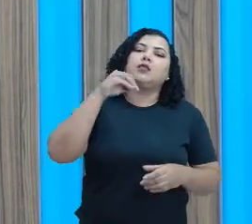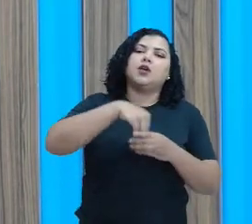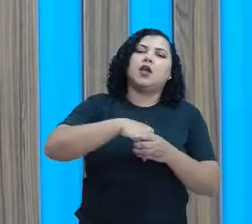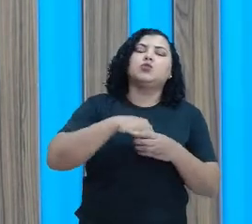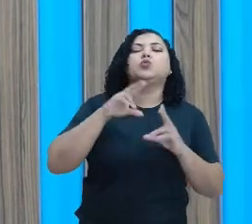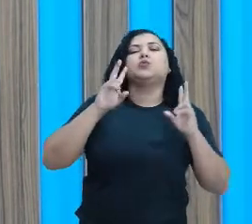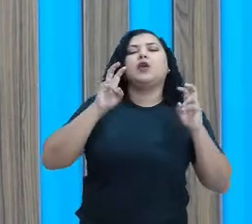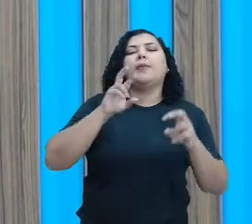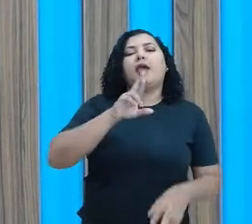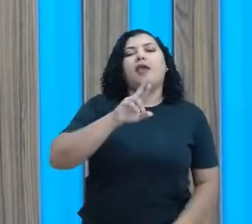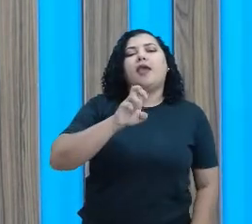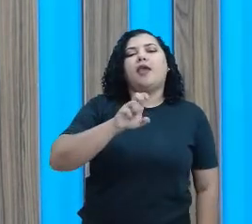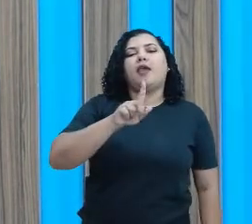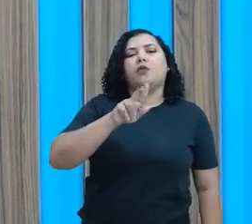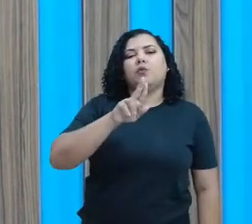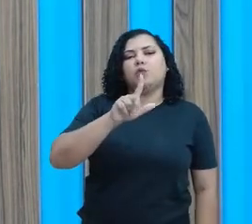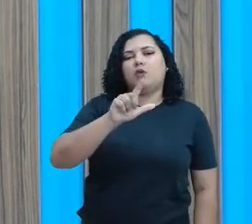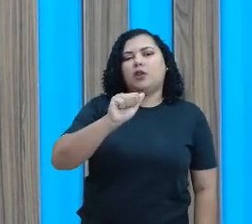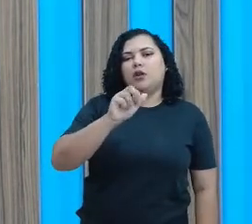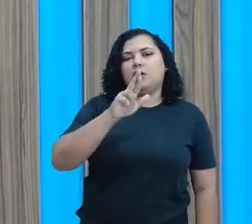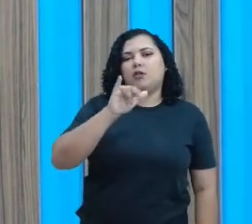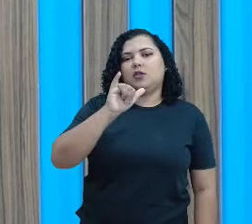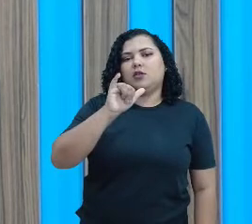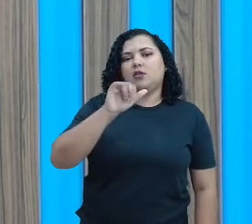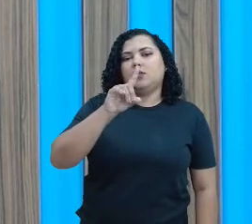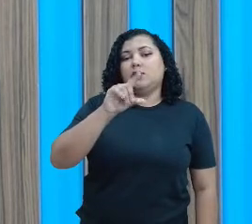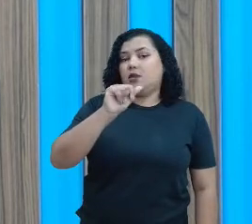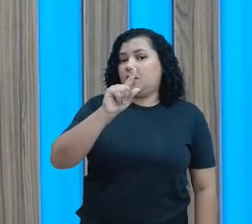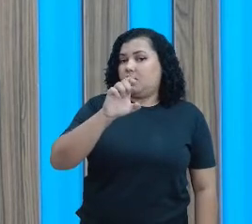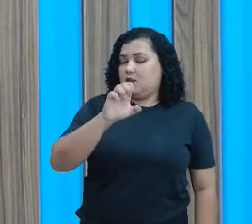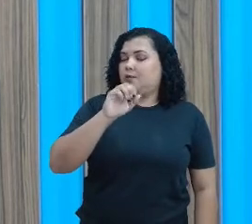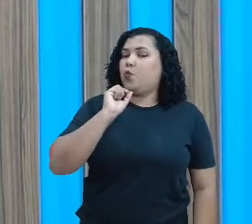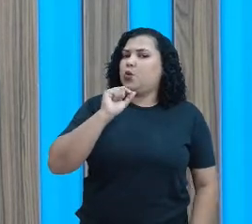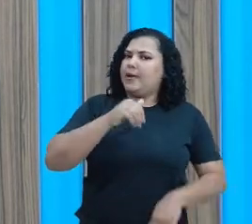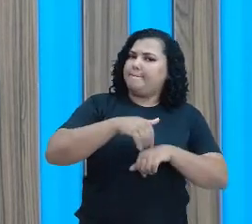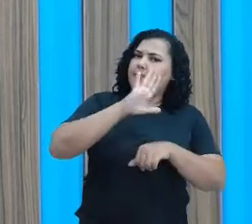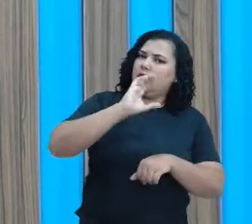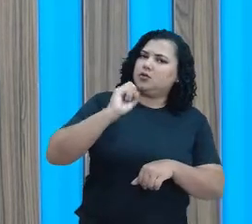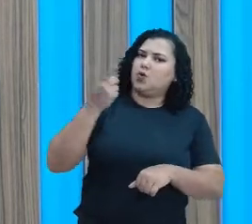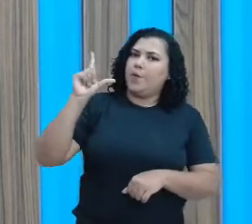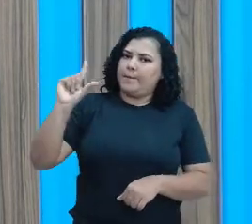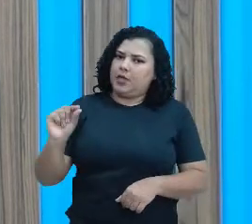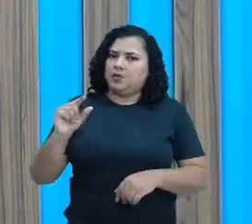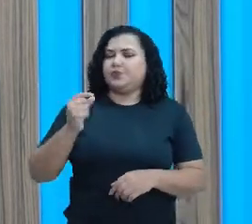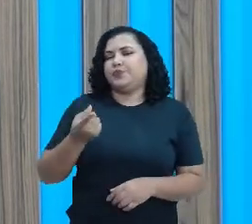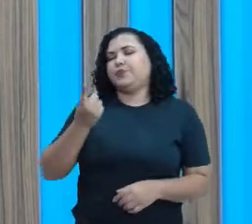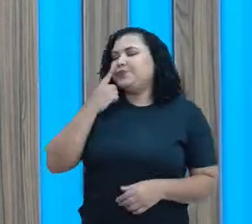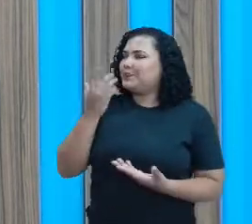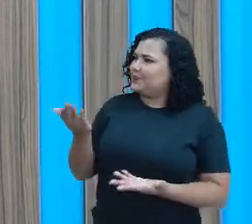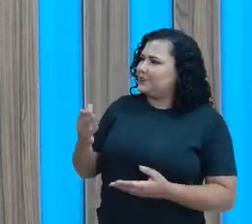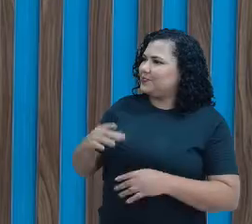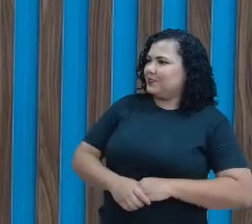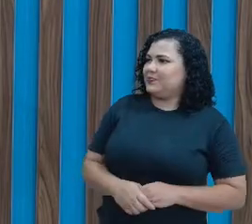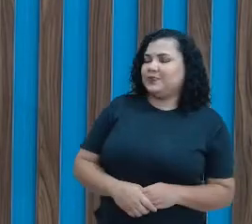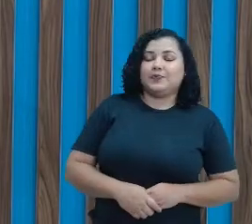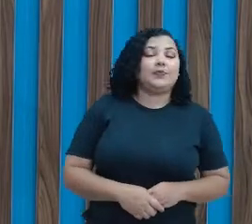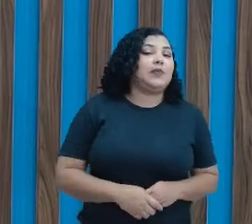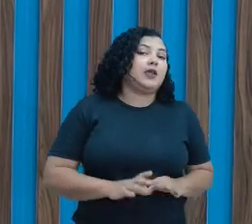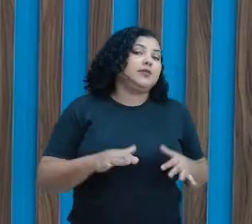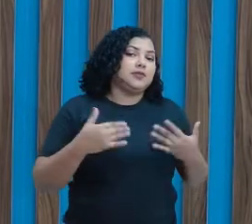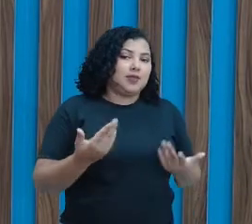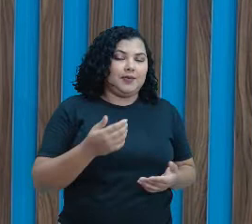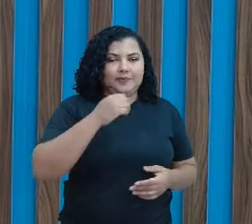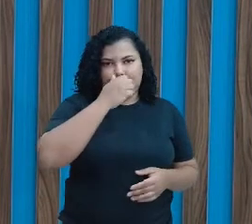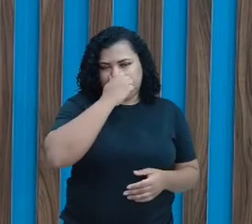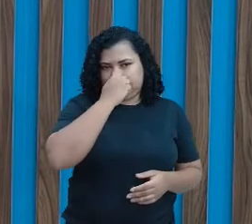seja, o que foi mais regular e o que foi menos regular, tá certo? Vai lá, Briane, diz aí. Bom, o